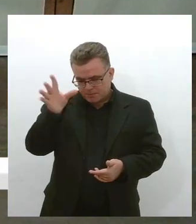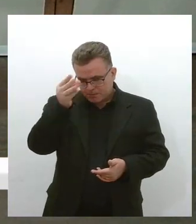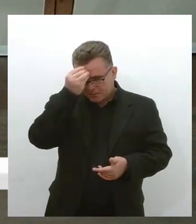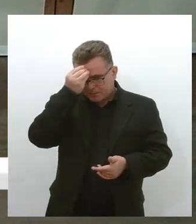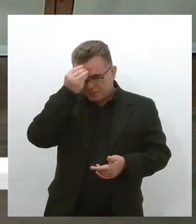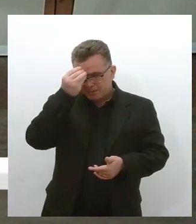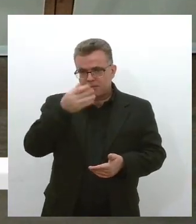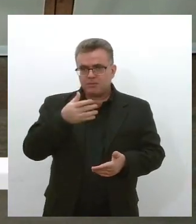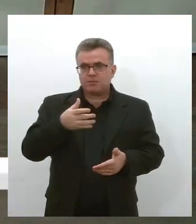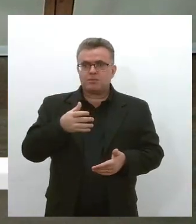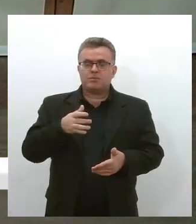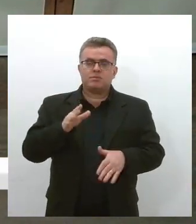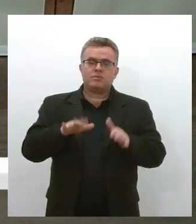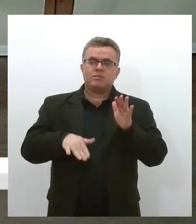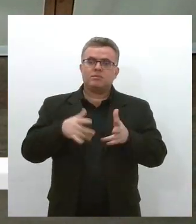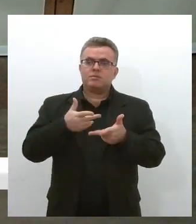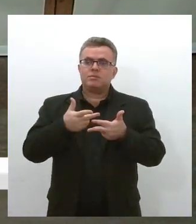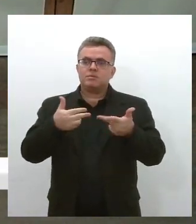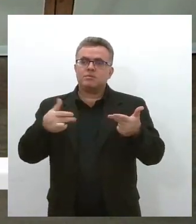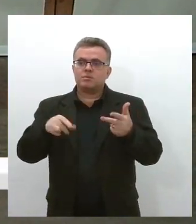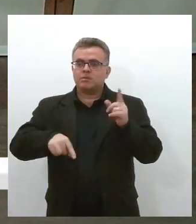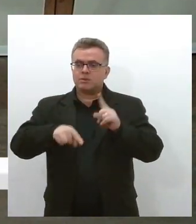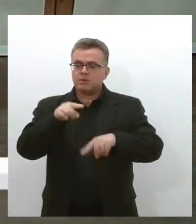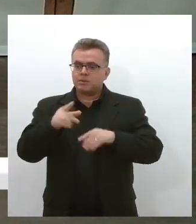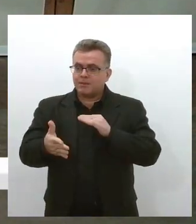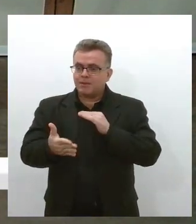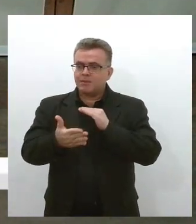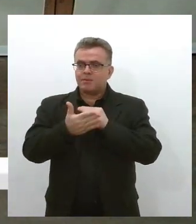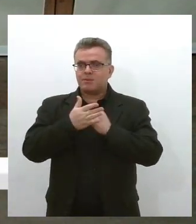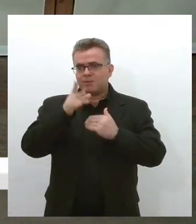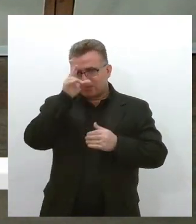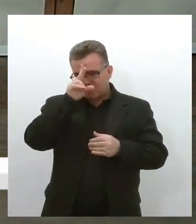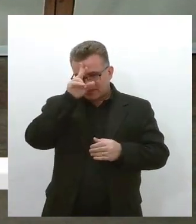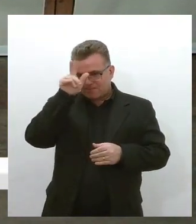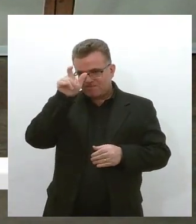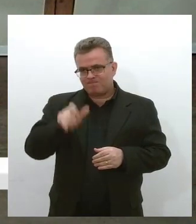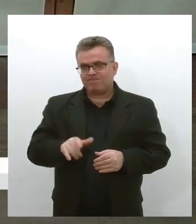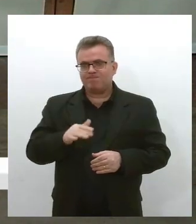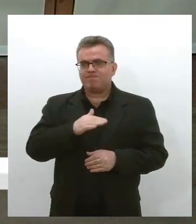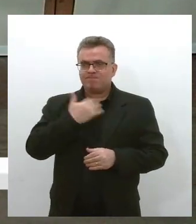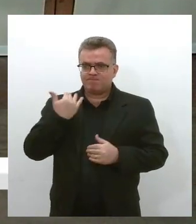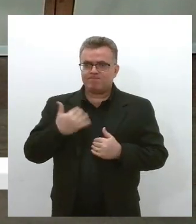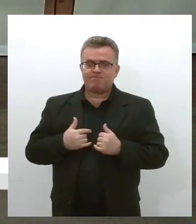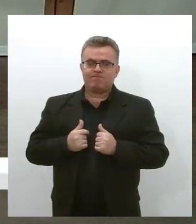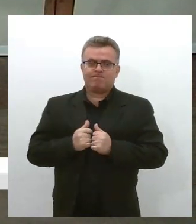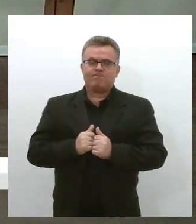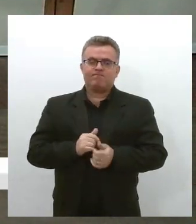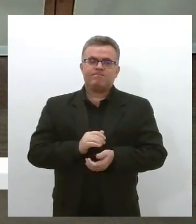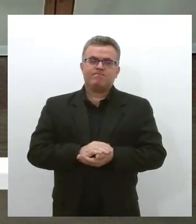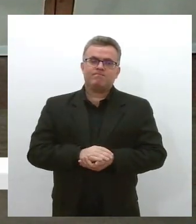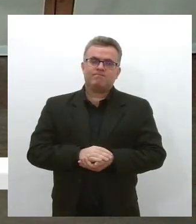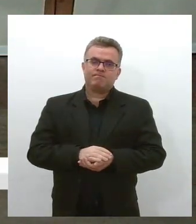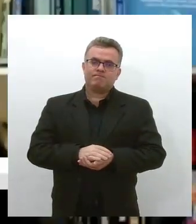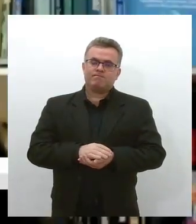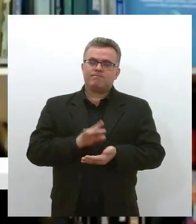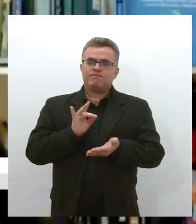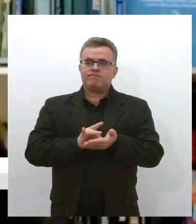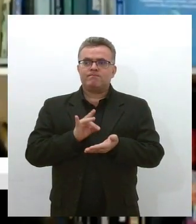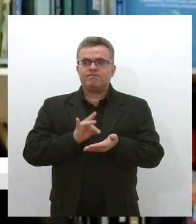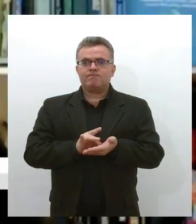objetos que possam facilitar essa memória em relação à pessoa que se foi. É, são coisas um